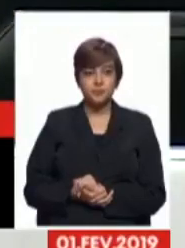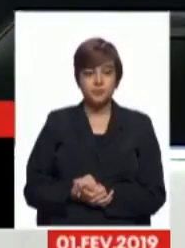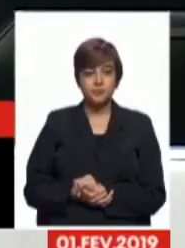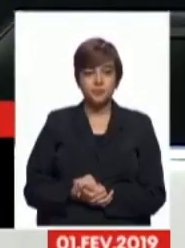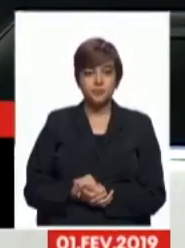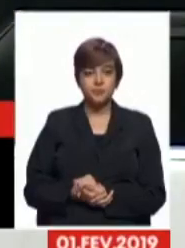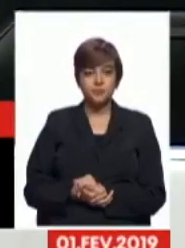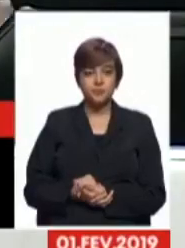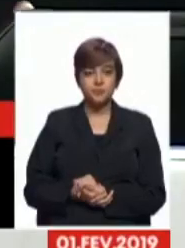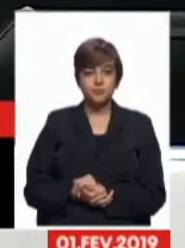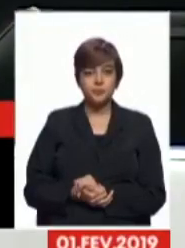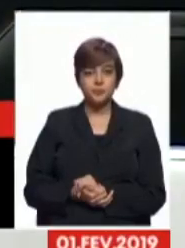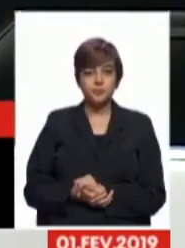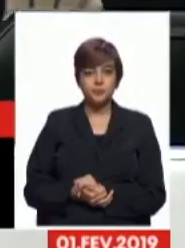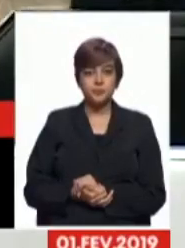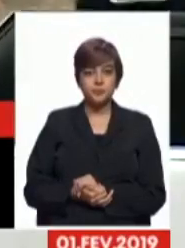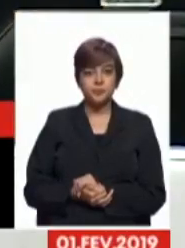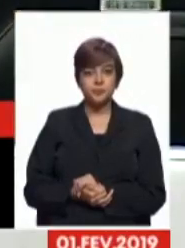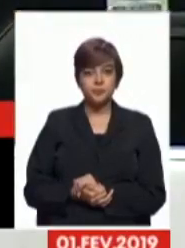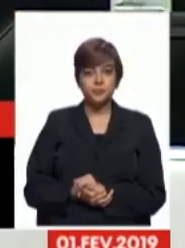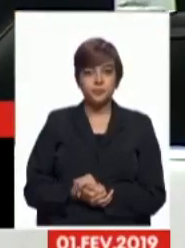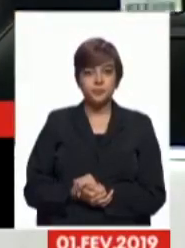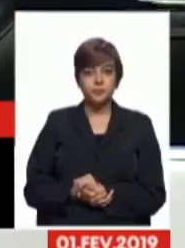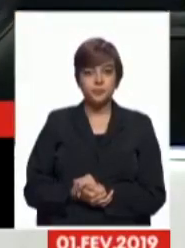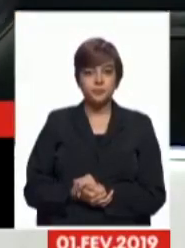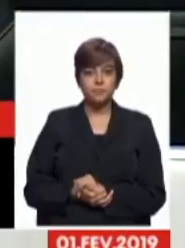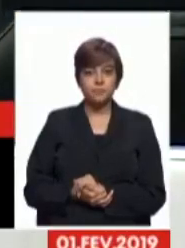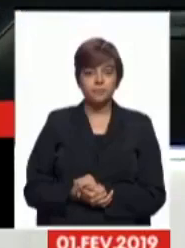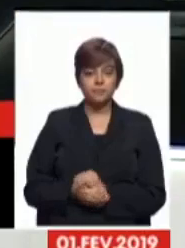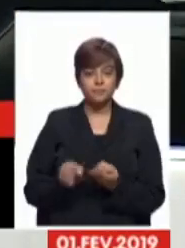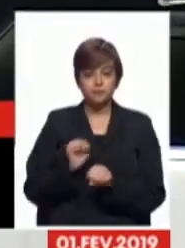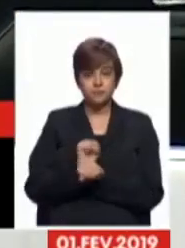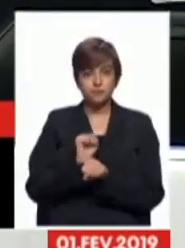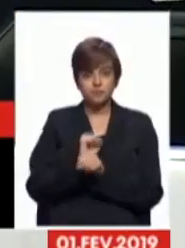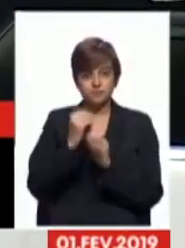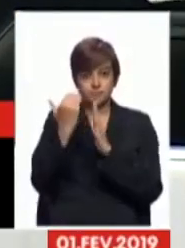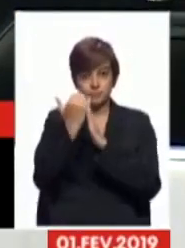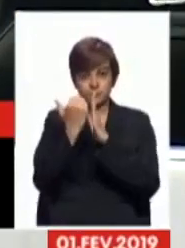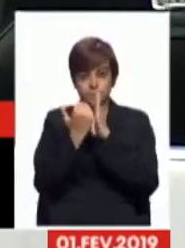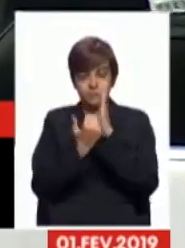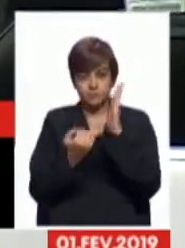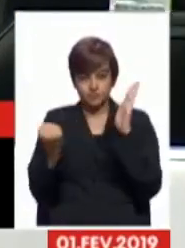Portanto, proceda-se à autenticação da lista.